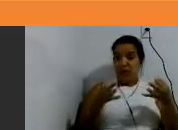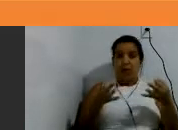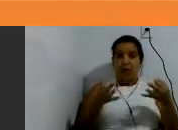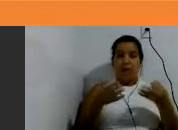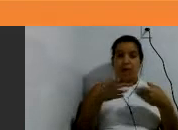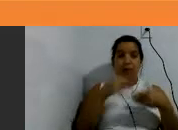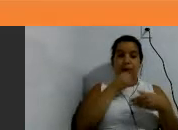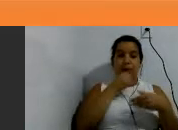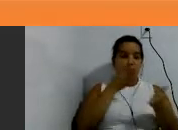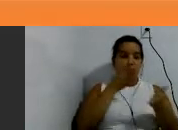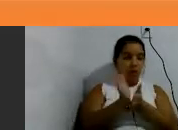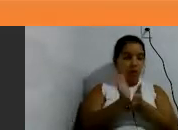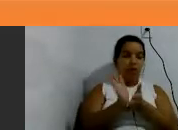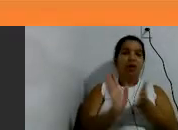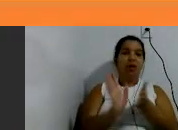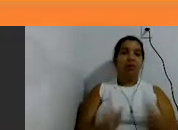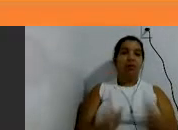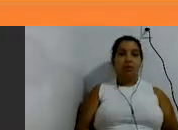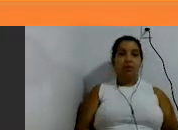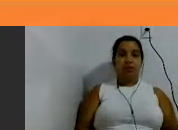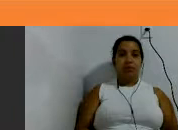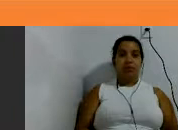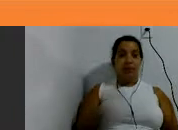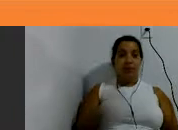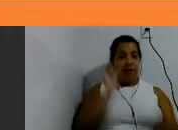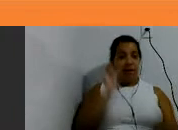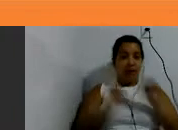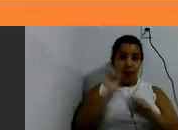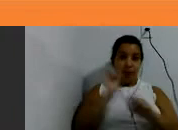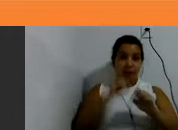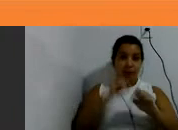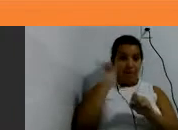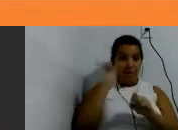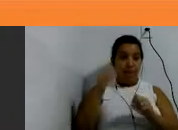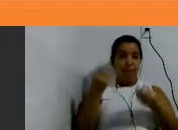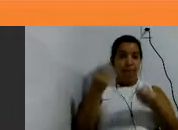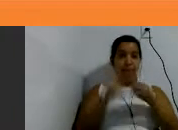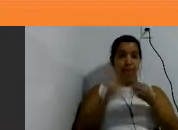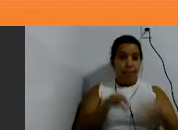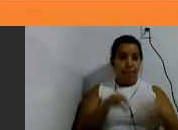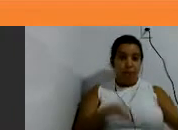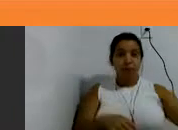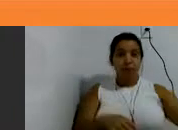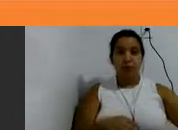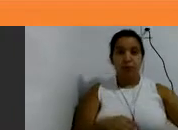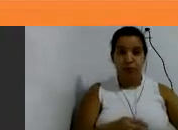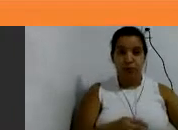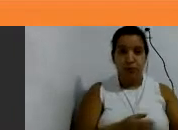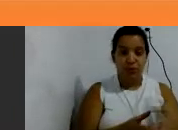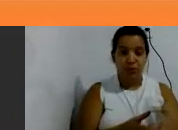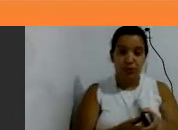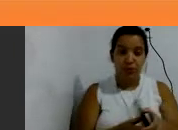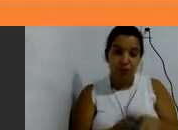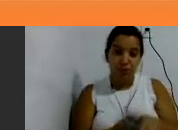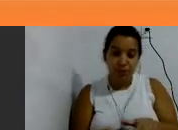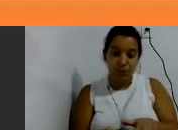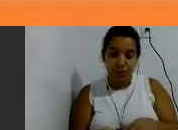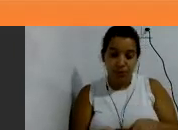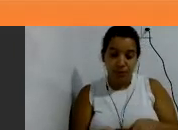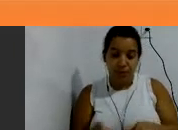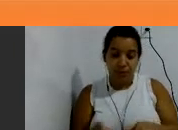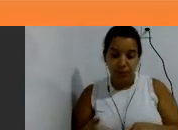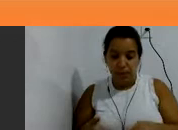direto, e evita o quê? Evita um gasto para o paciente e um diagnóstico muito mais rápido, que é um